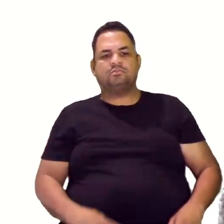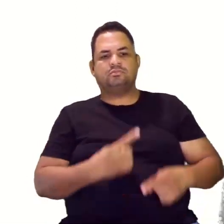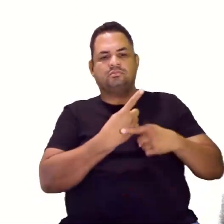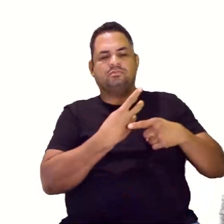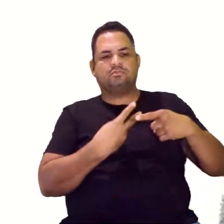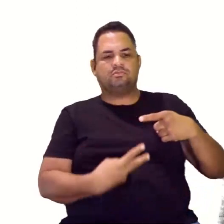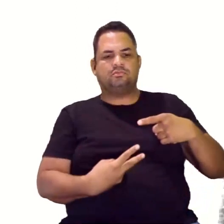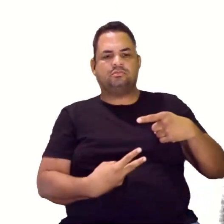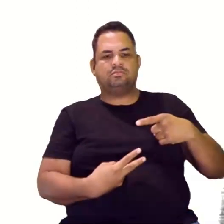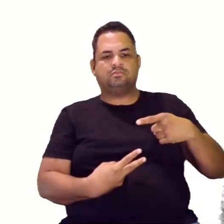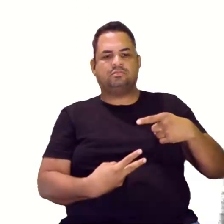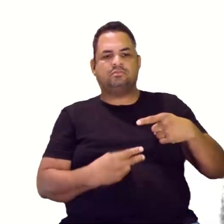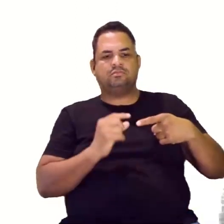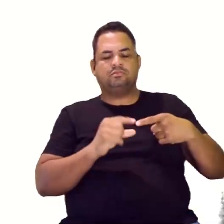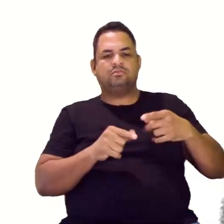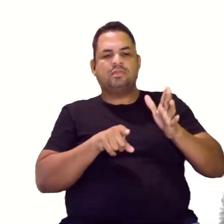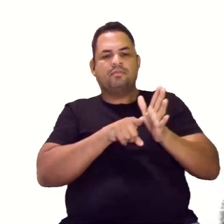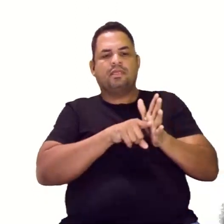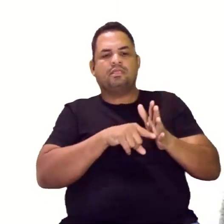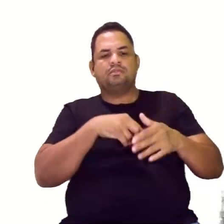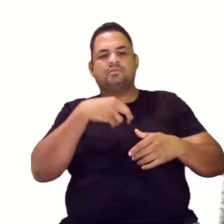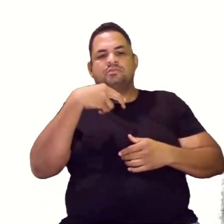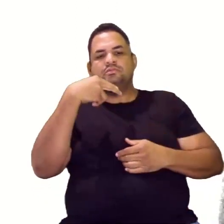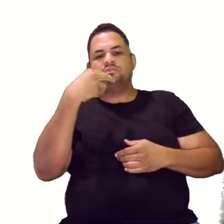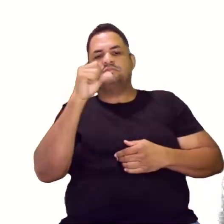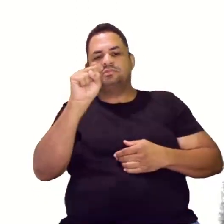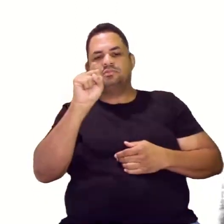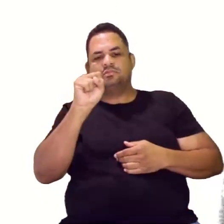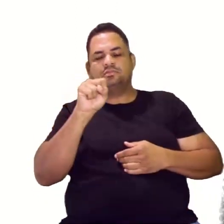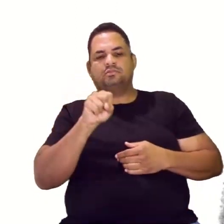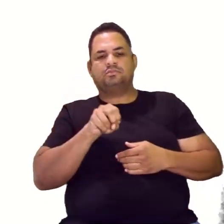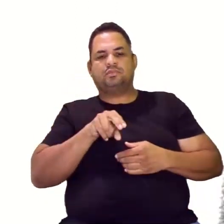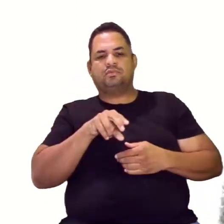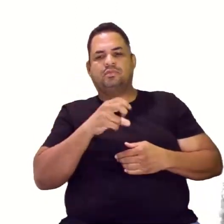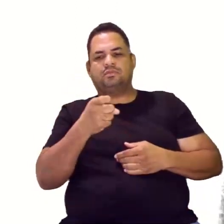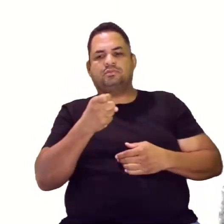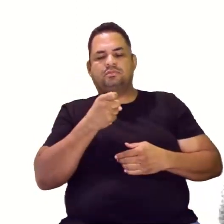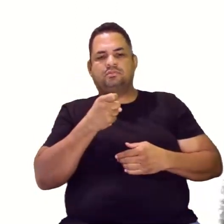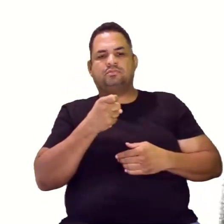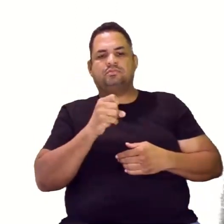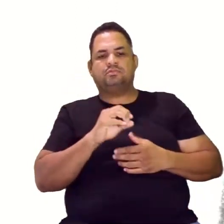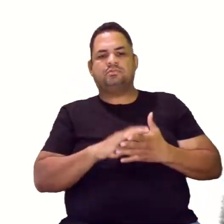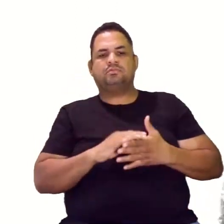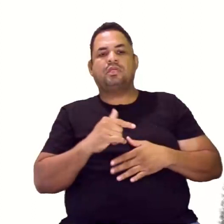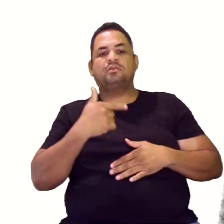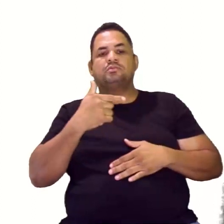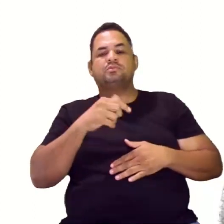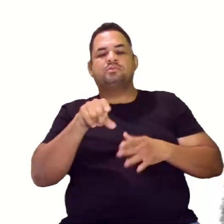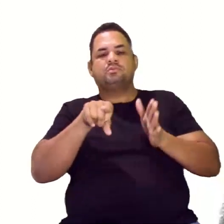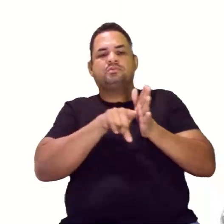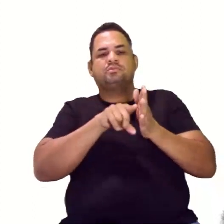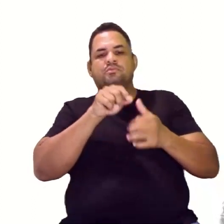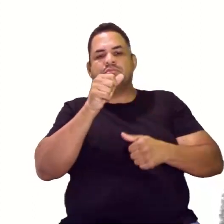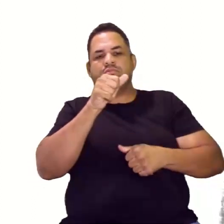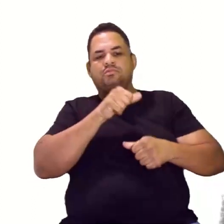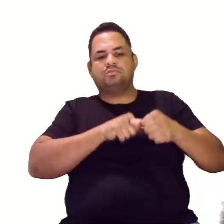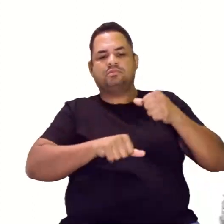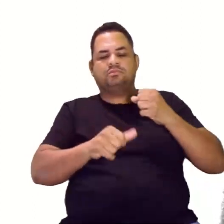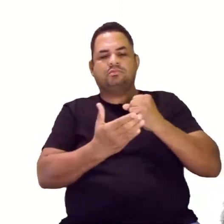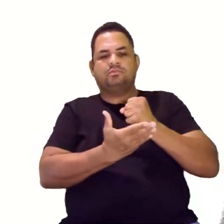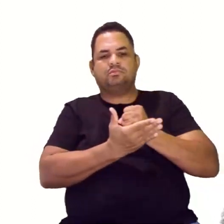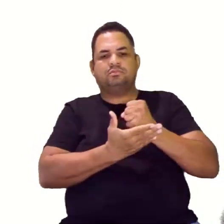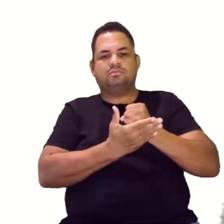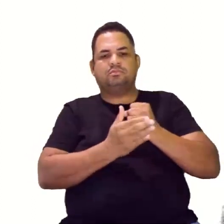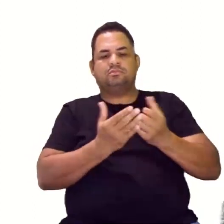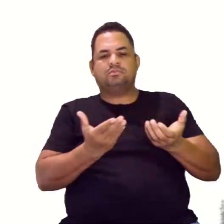sobre 2 elevado a menos 8 tem que ser igual a x. O que é um expoente negativo? A gente inverte a fração que é a